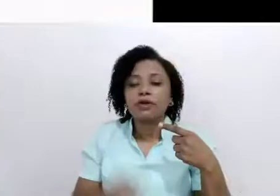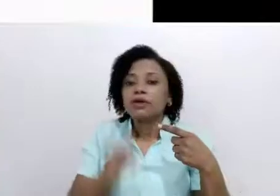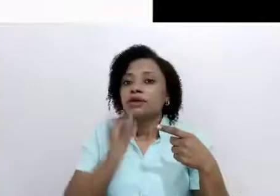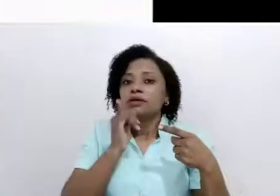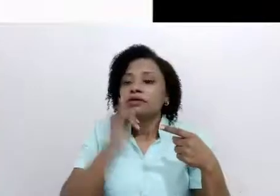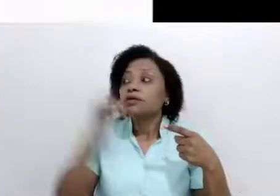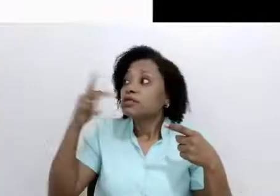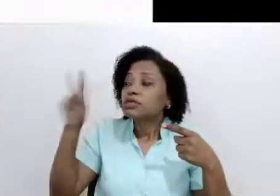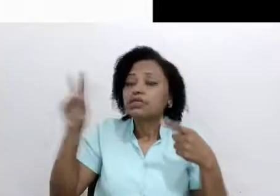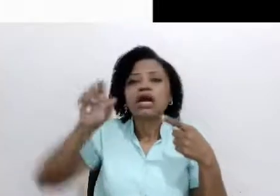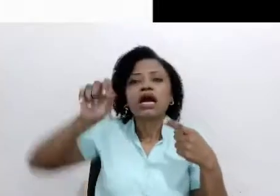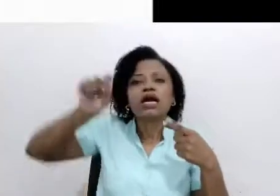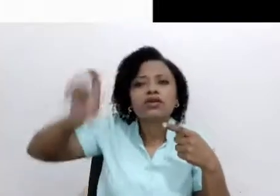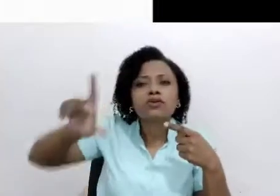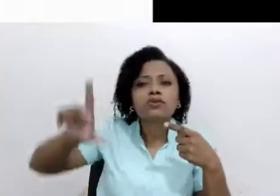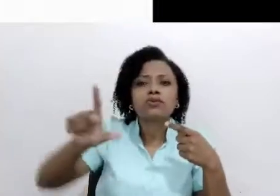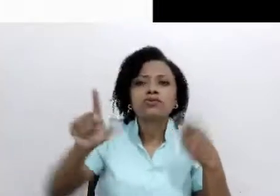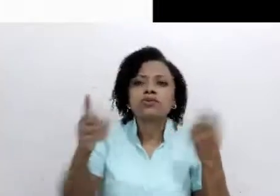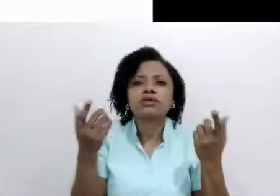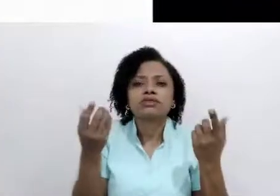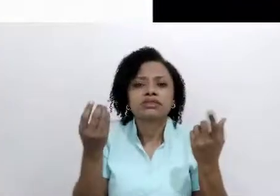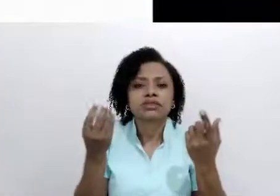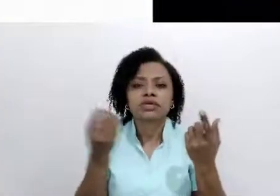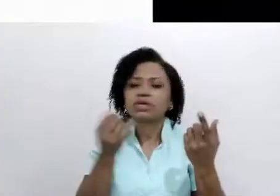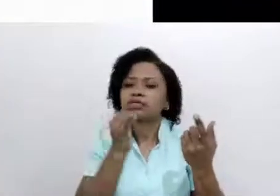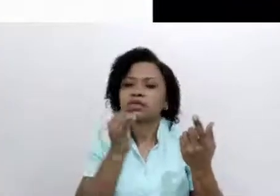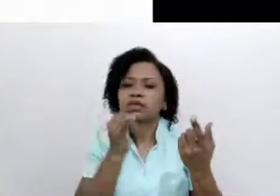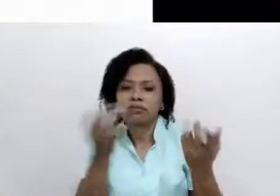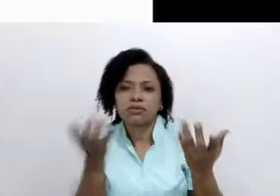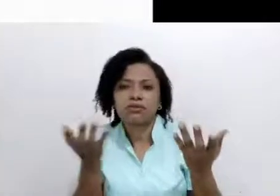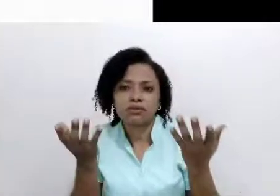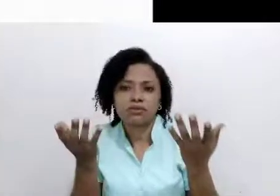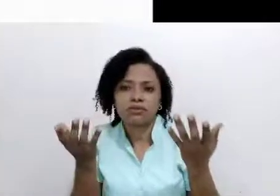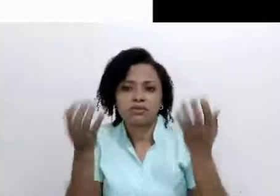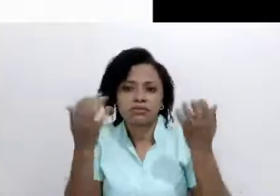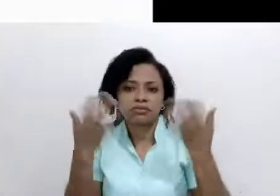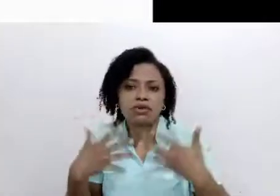se o corpo da cor da luz,